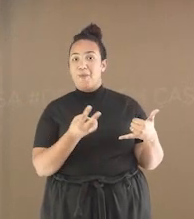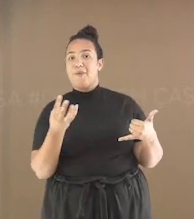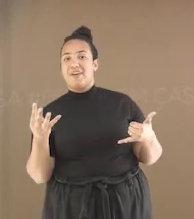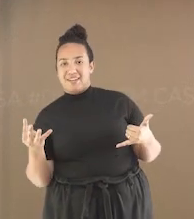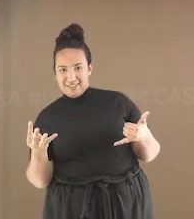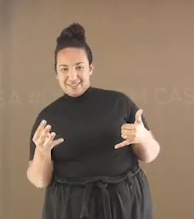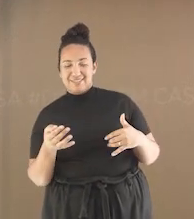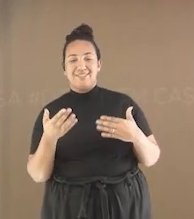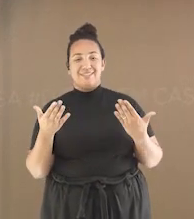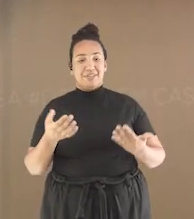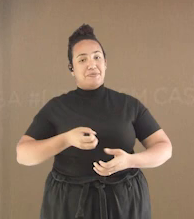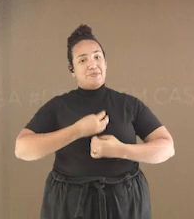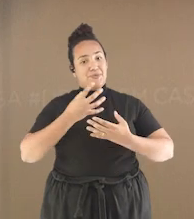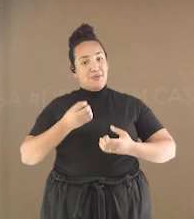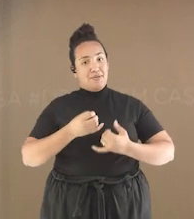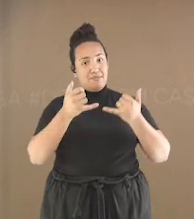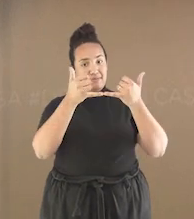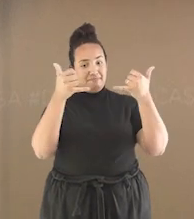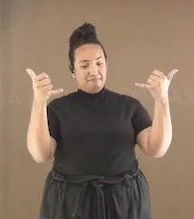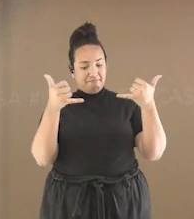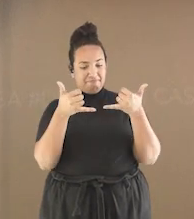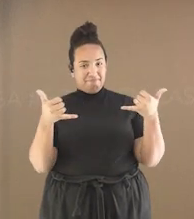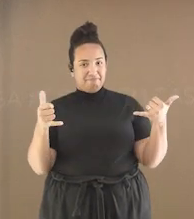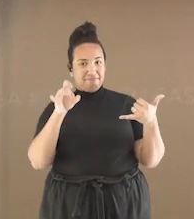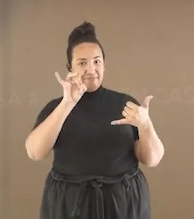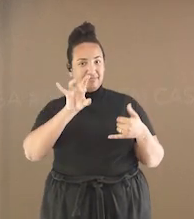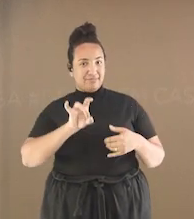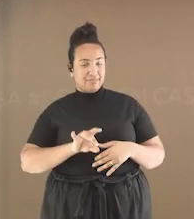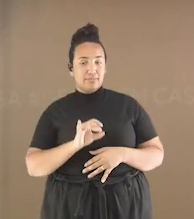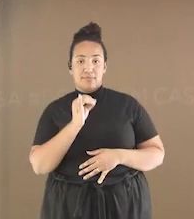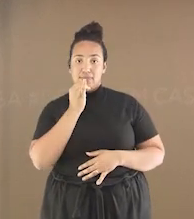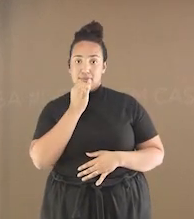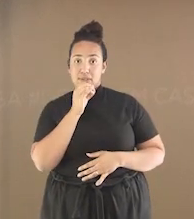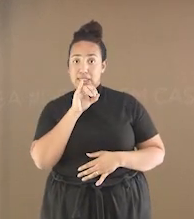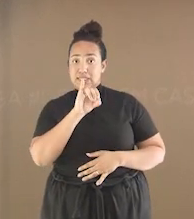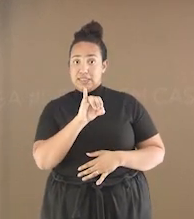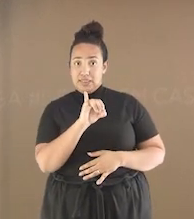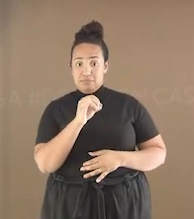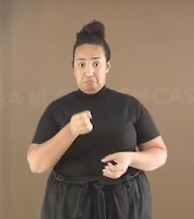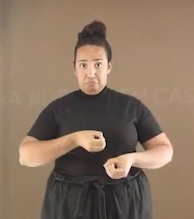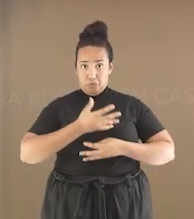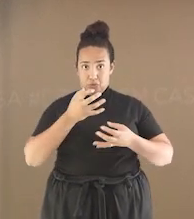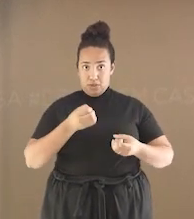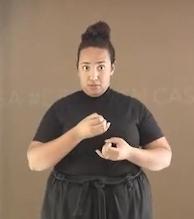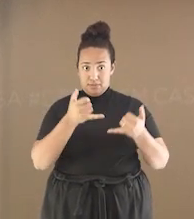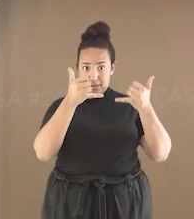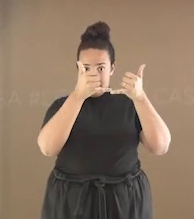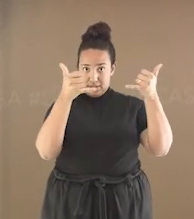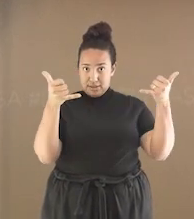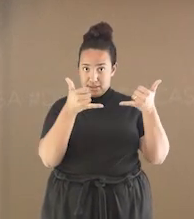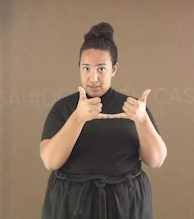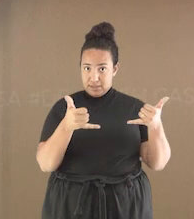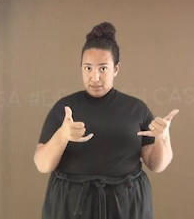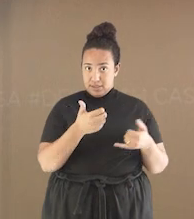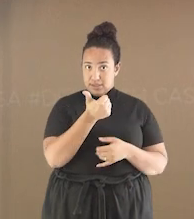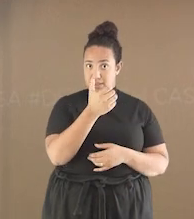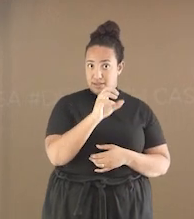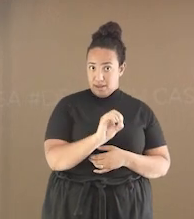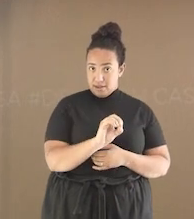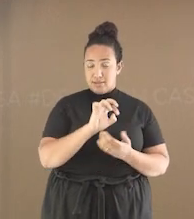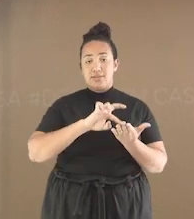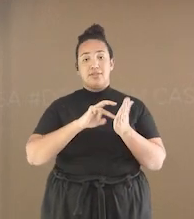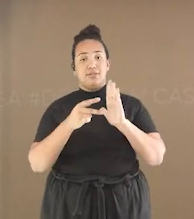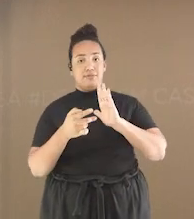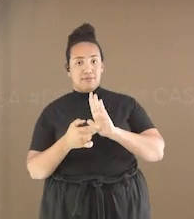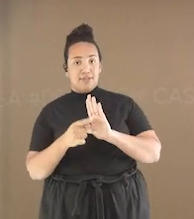de linhas que o poema tem. Por exemplo, se o poema tem 10 linhas, dizemos que ele tem